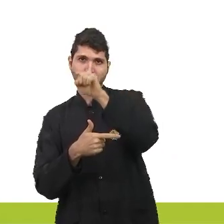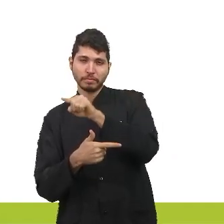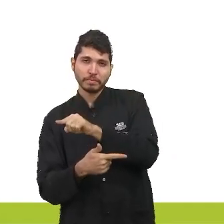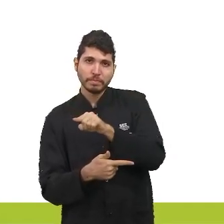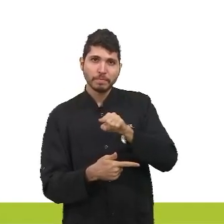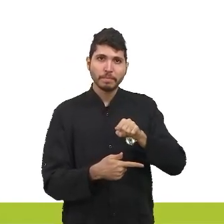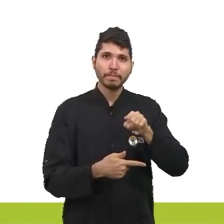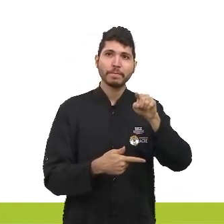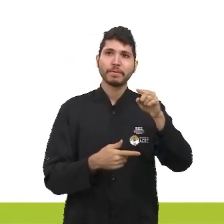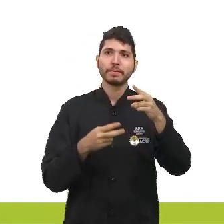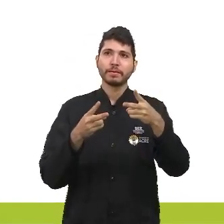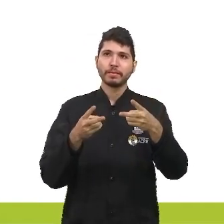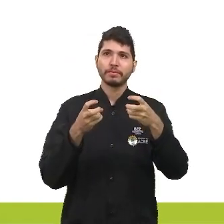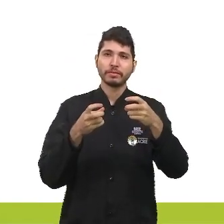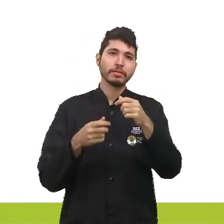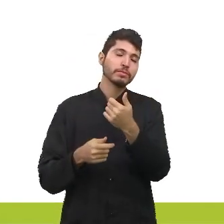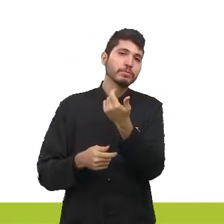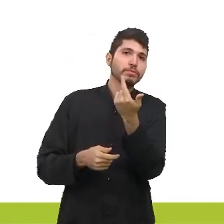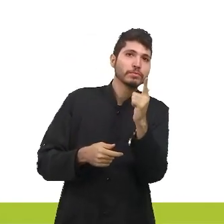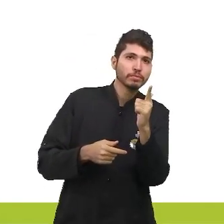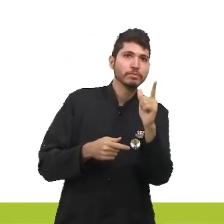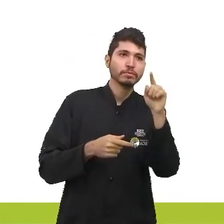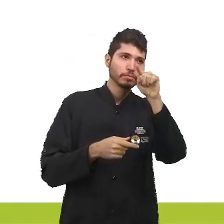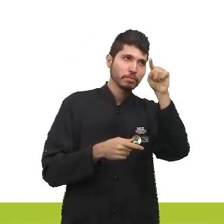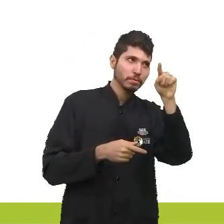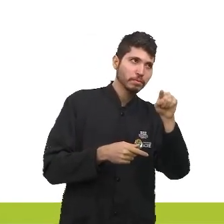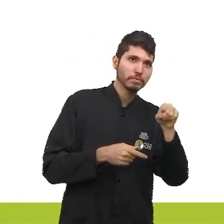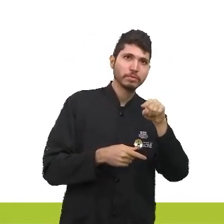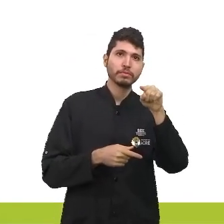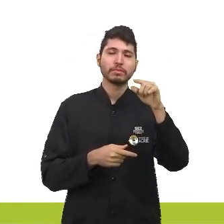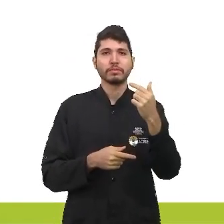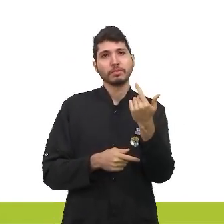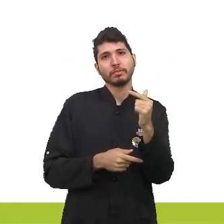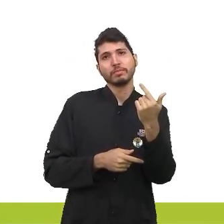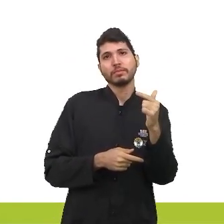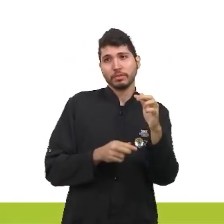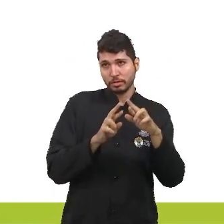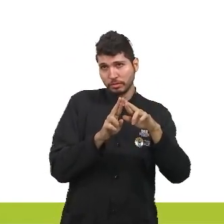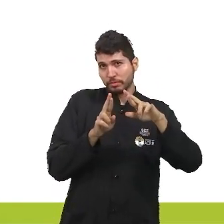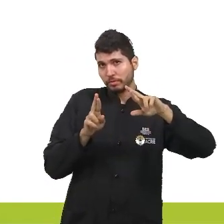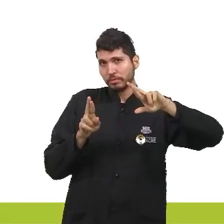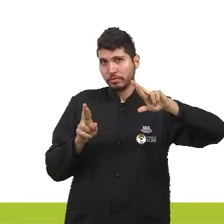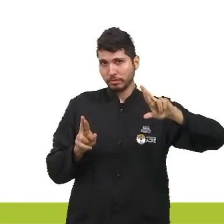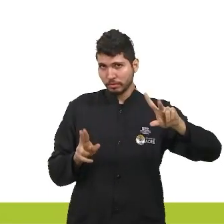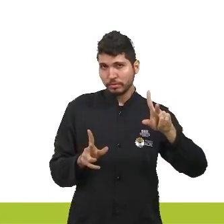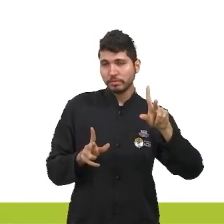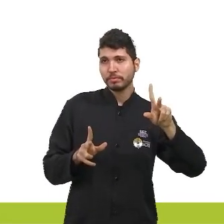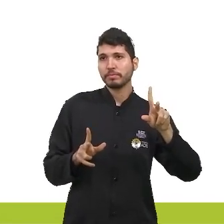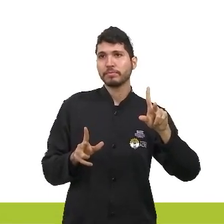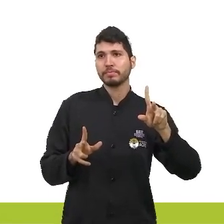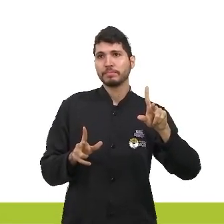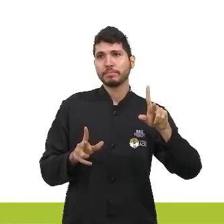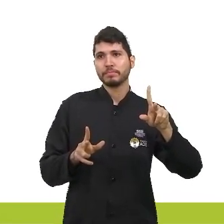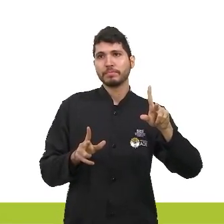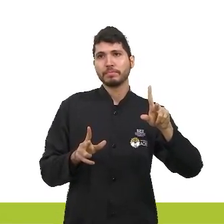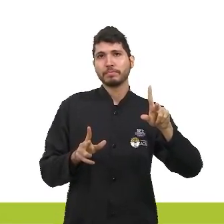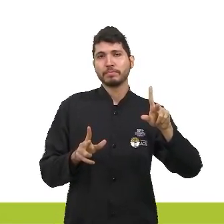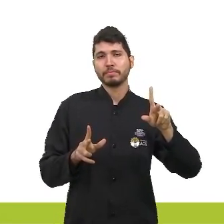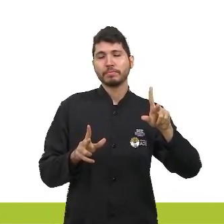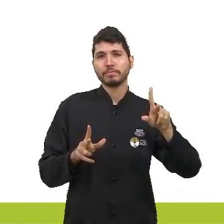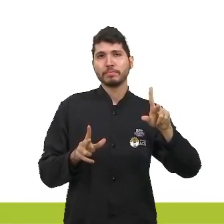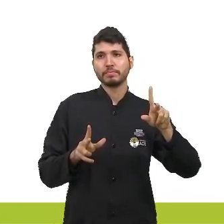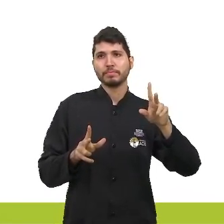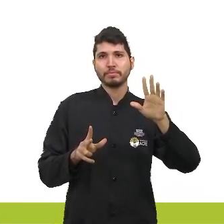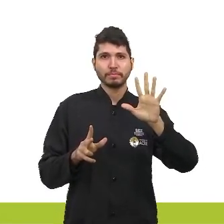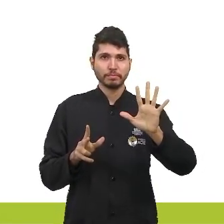que toda essa outra parte aqui, que não contém essa face, está no mesmo espaço,